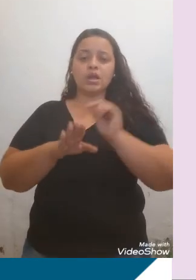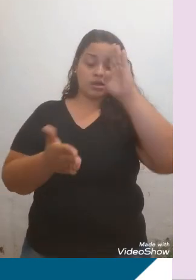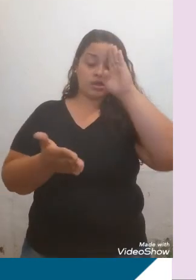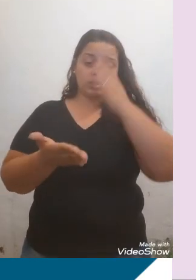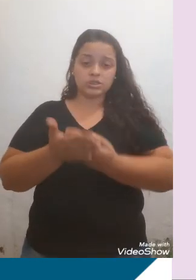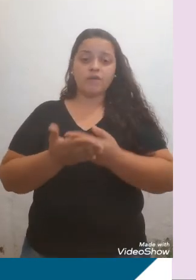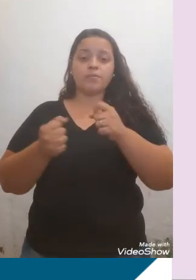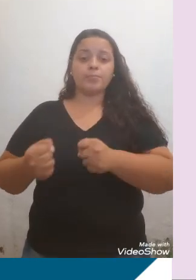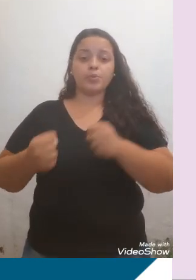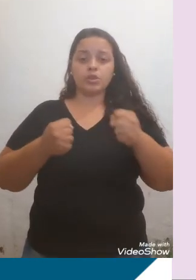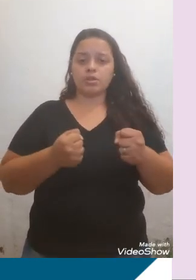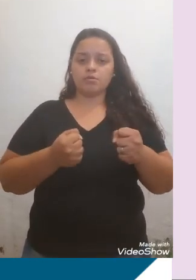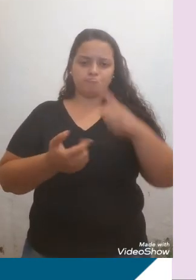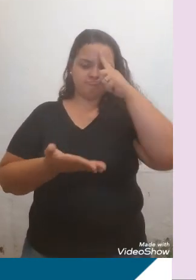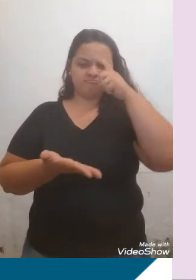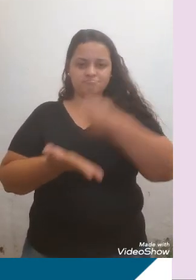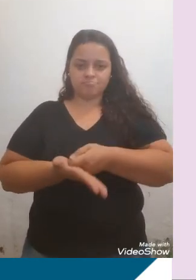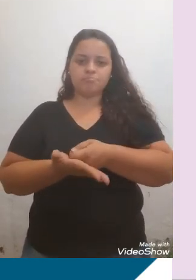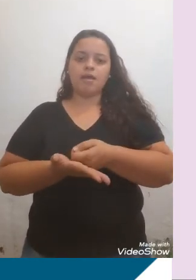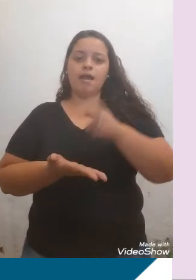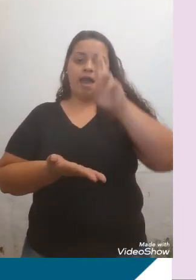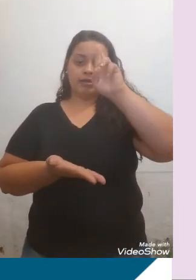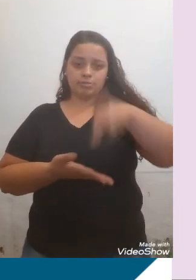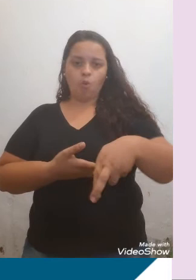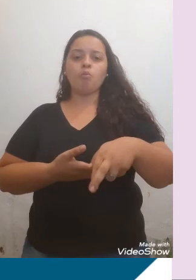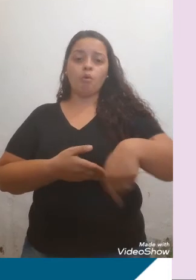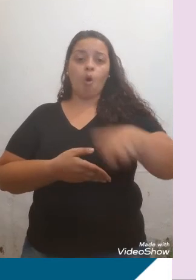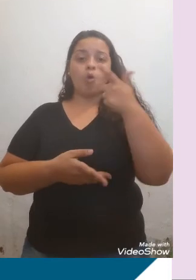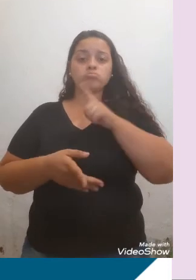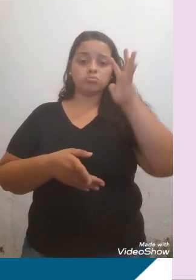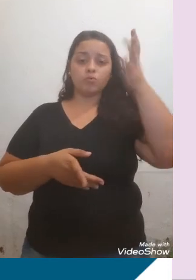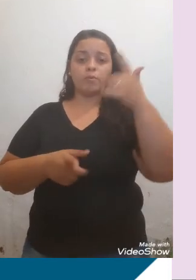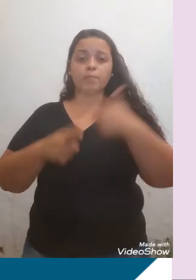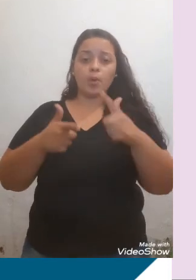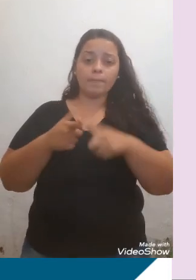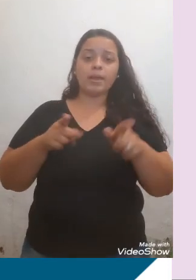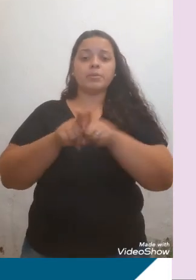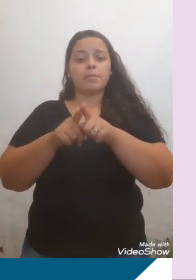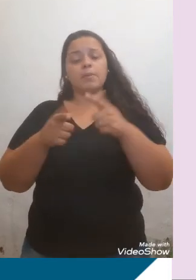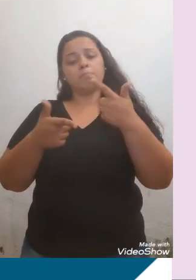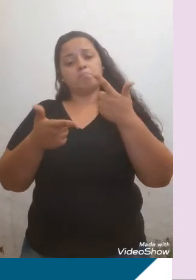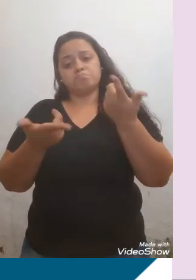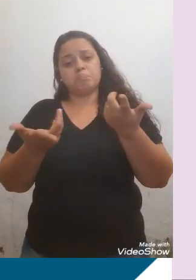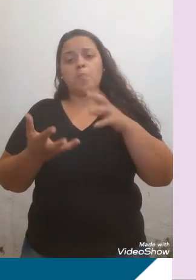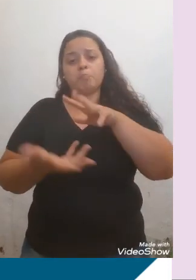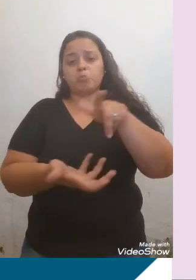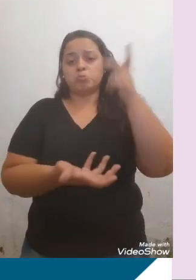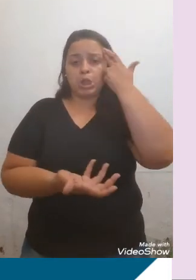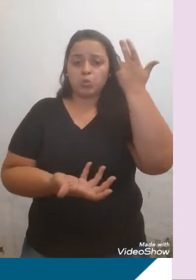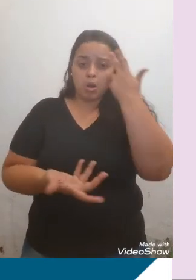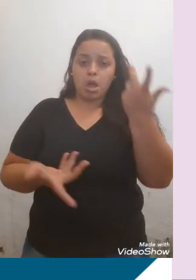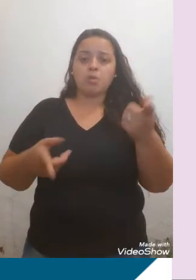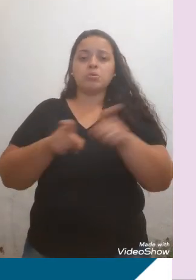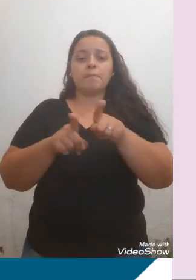que acreditava no poder absoluto da razão para resolver todos os problemas e questões do mundo natural e